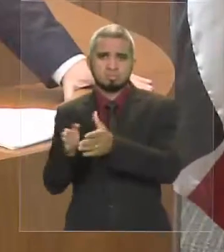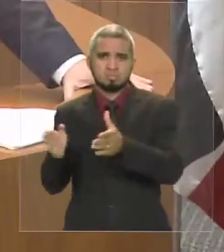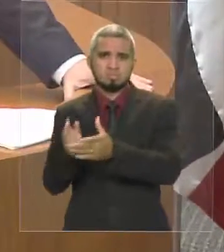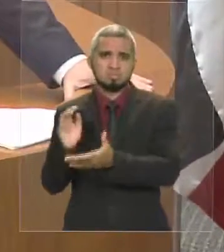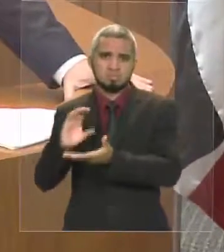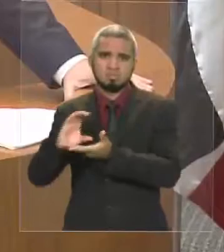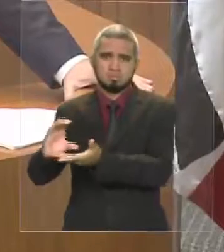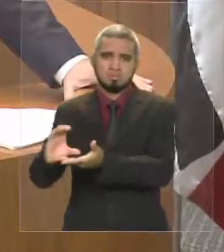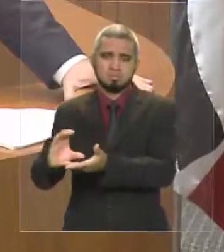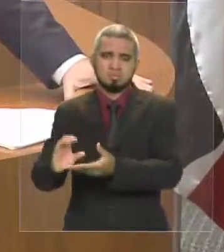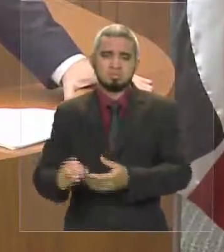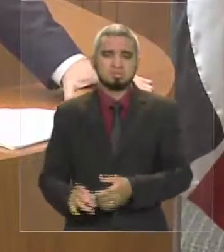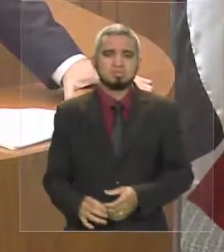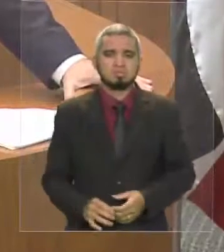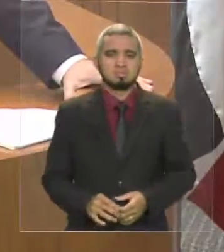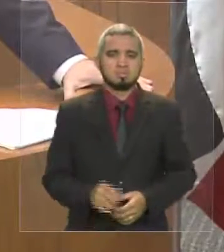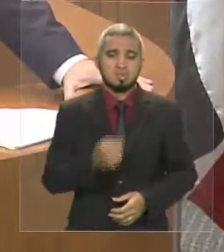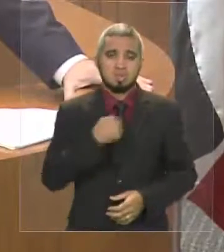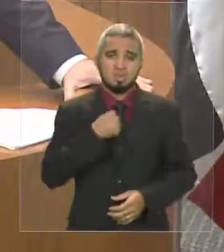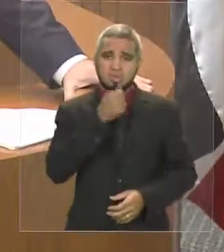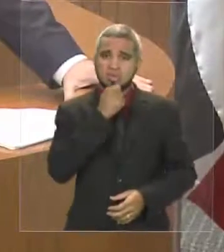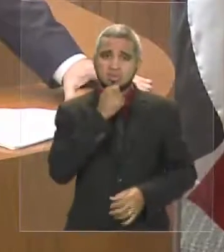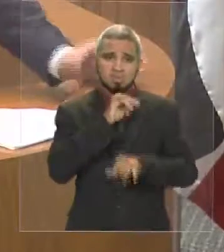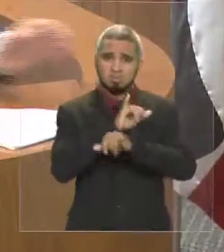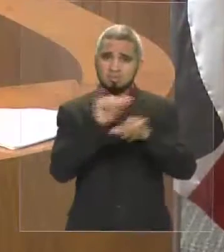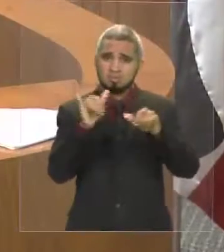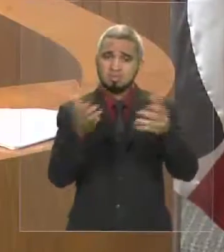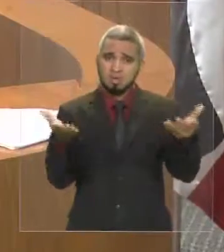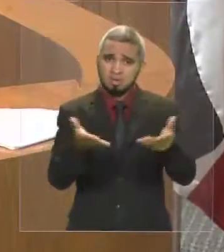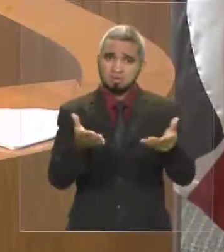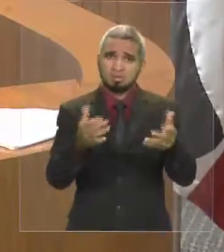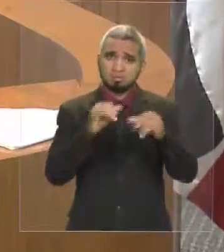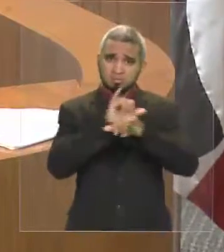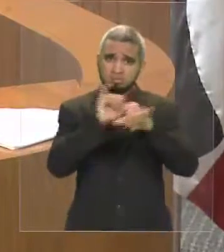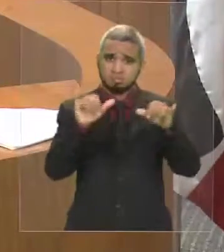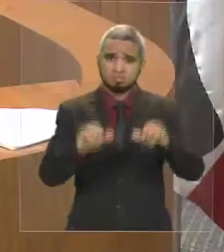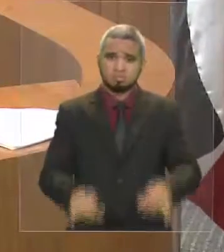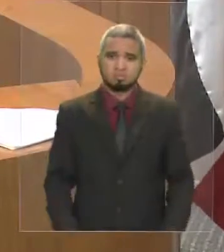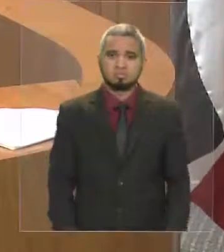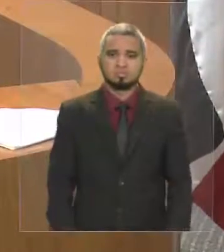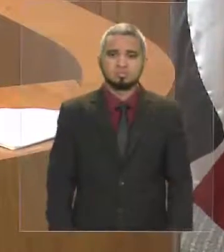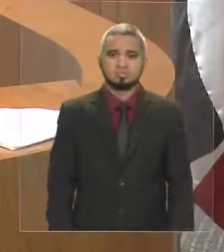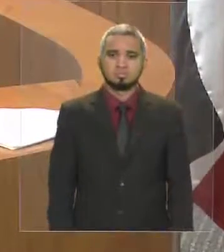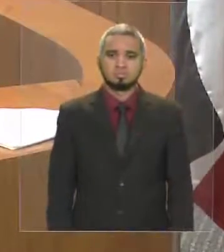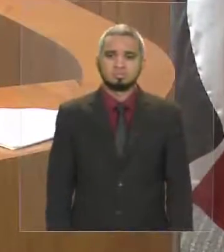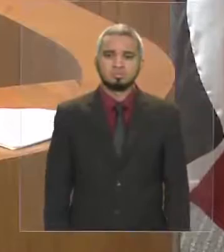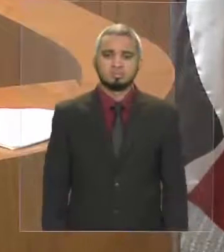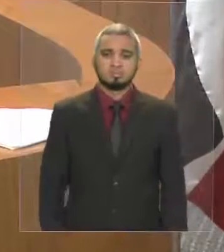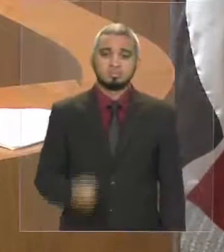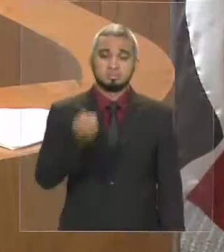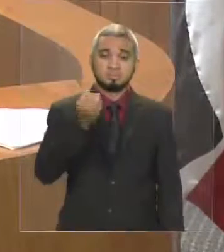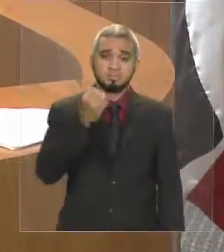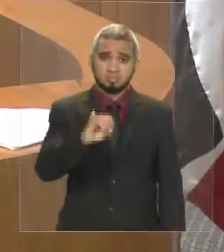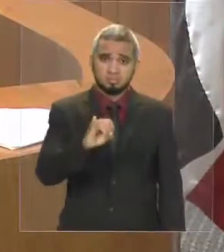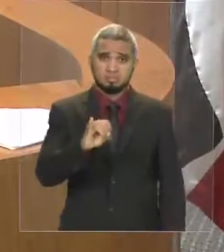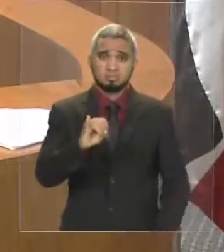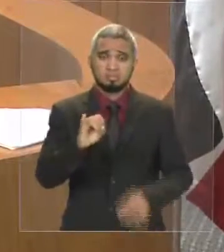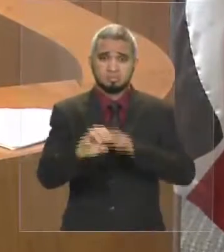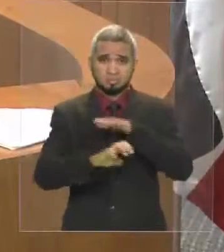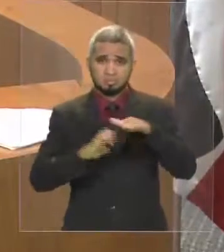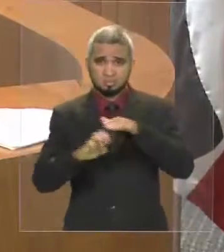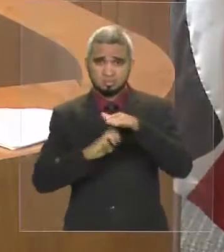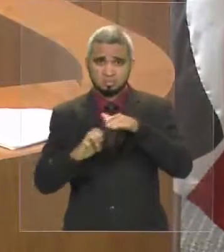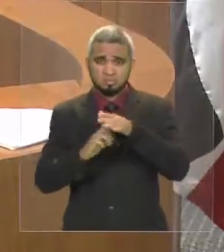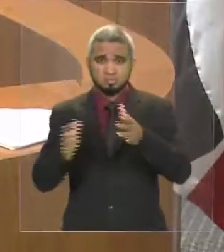não disse ainda a essa Casa, e vou fazer agora, deputado Adriano, é que se o pequeno atacadista, que for credenciado